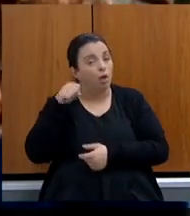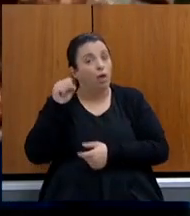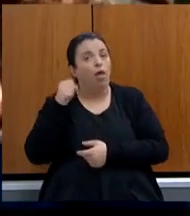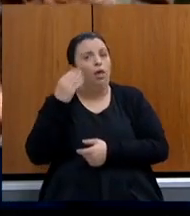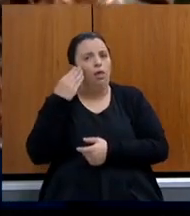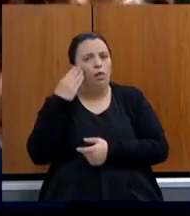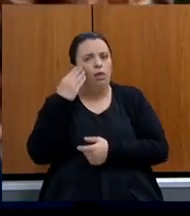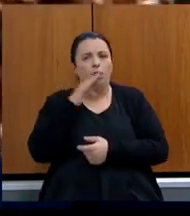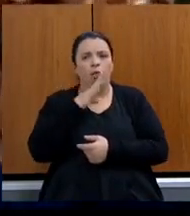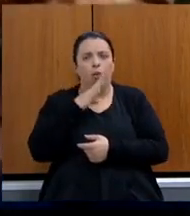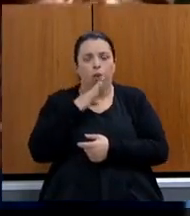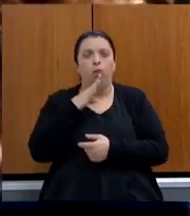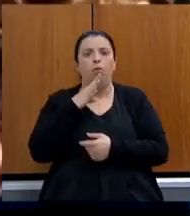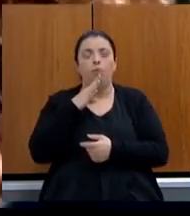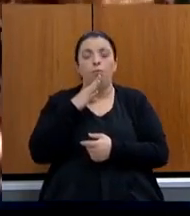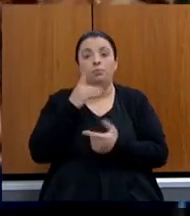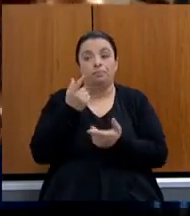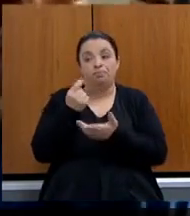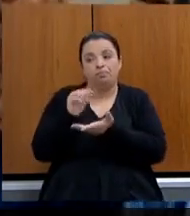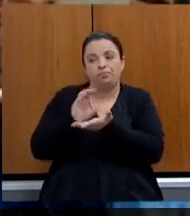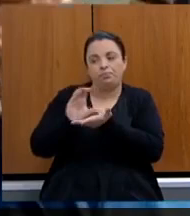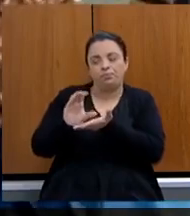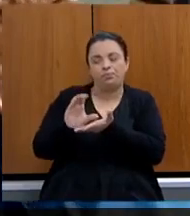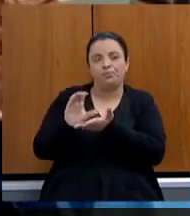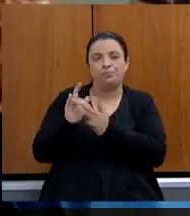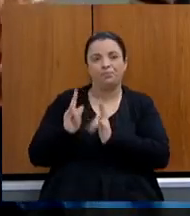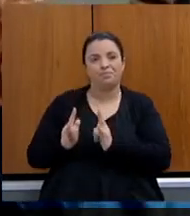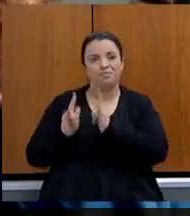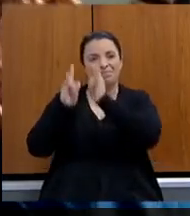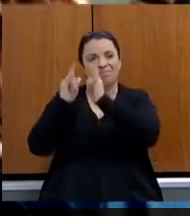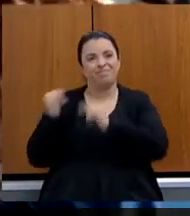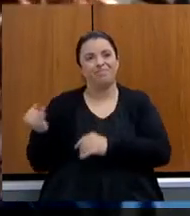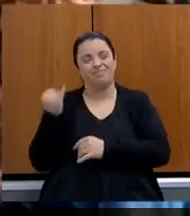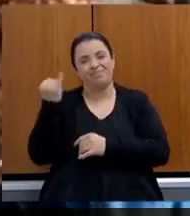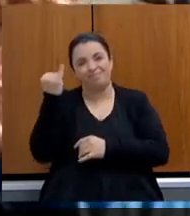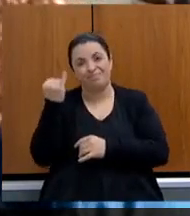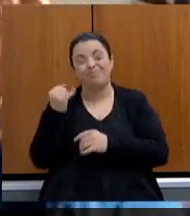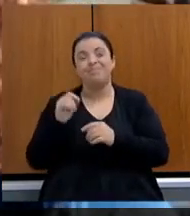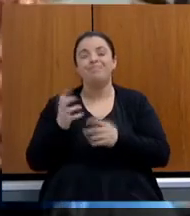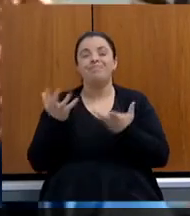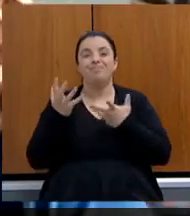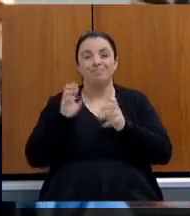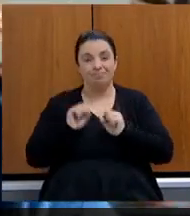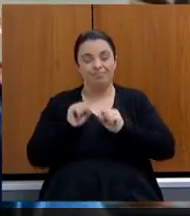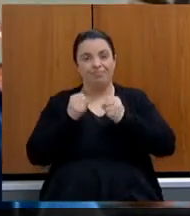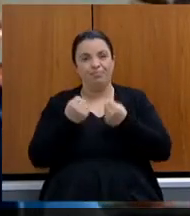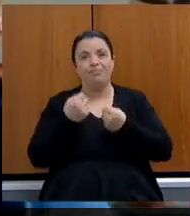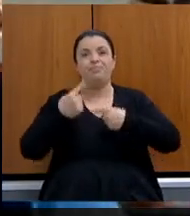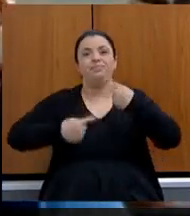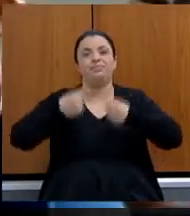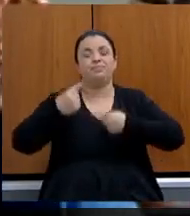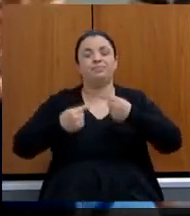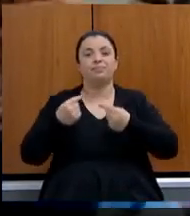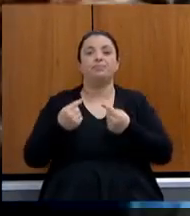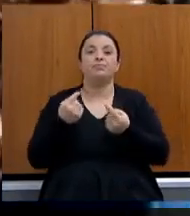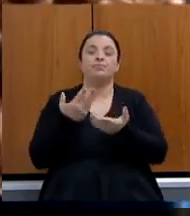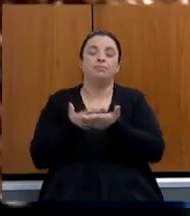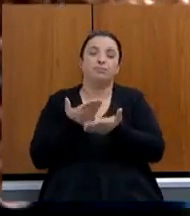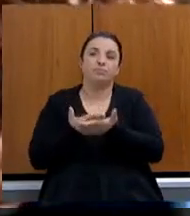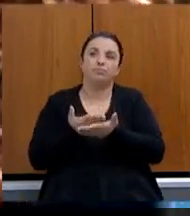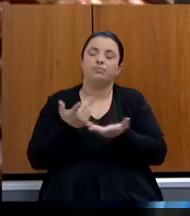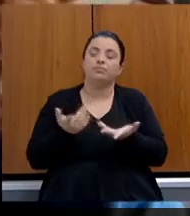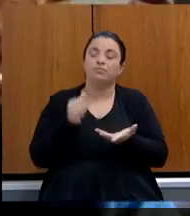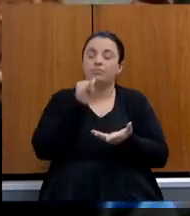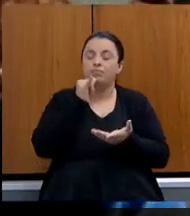investimentos que são feitos para prédio que é importante né Inclusive a gente tem repostar por isso que estudantil no caso dessas universidades é